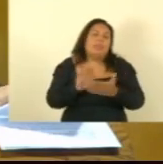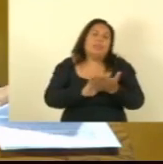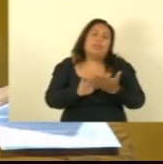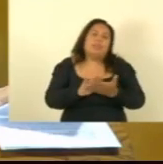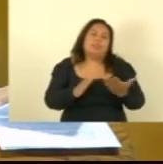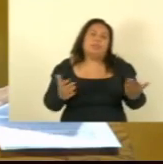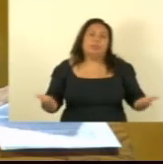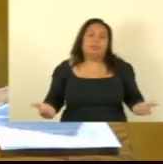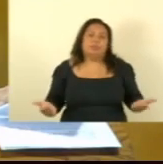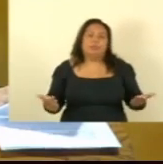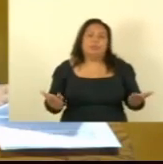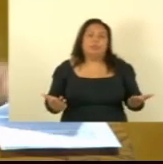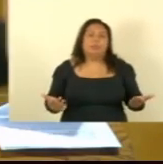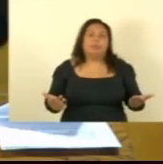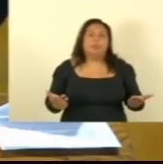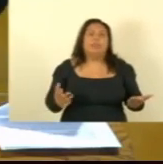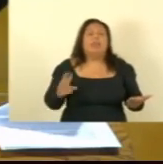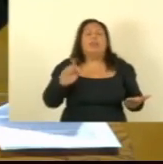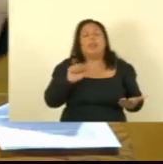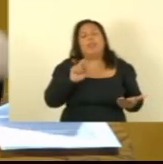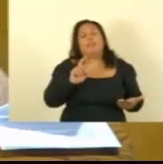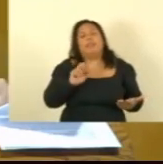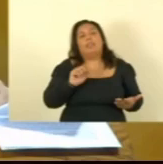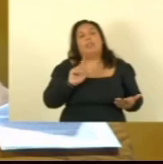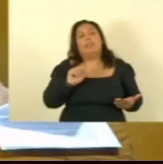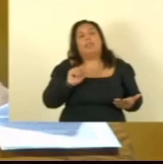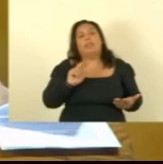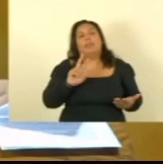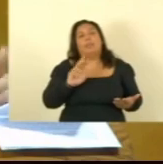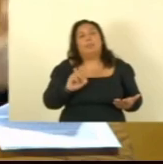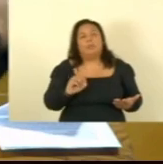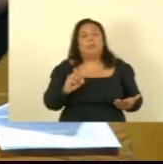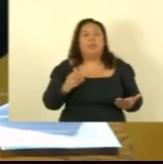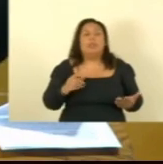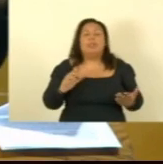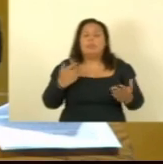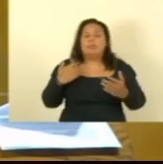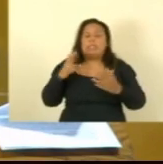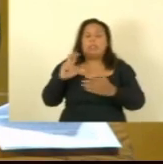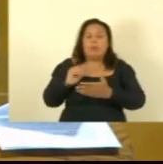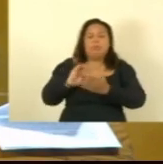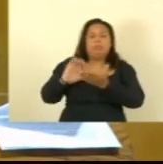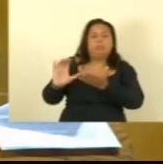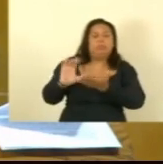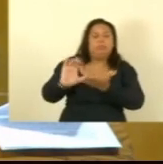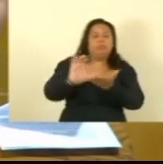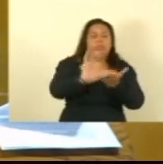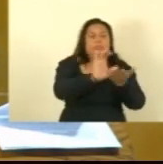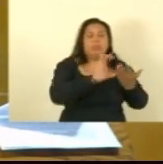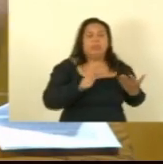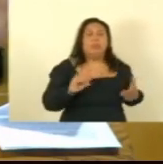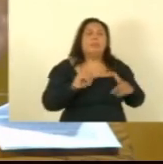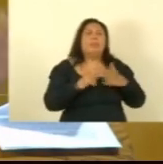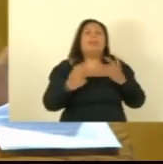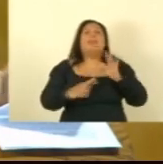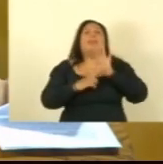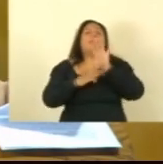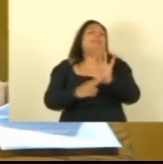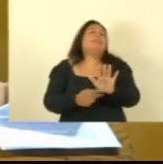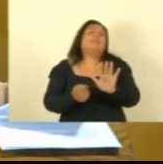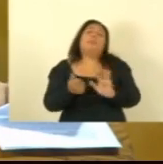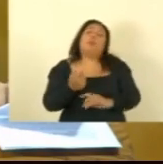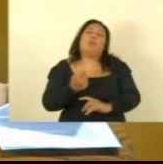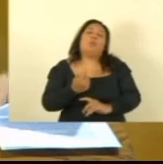né? A Vedalma, 50 mil, aquele... Então, mas isso aí representa muito